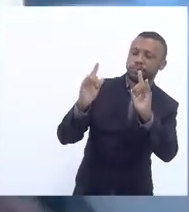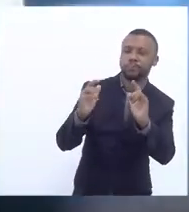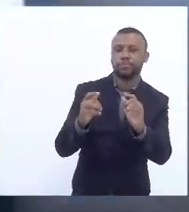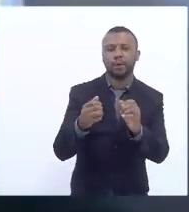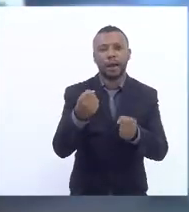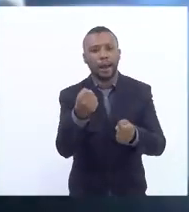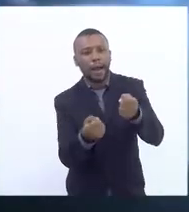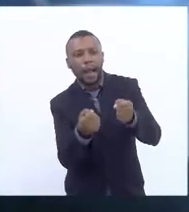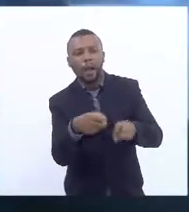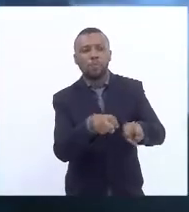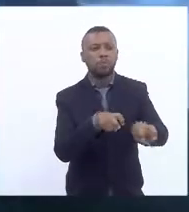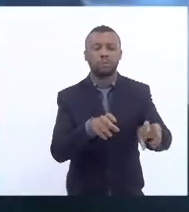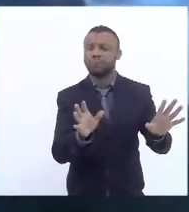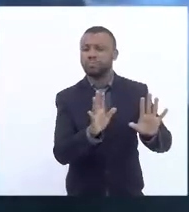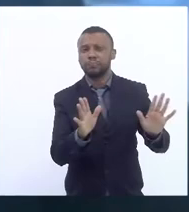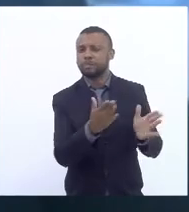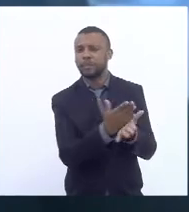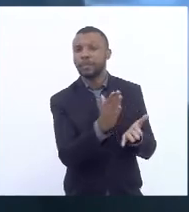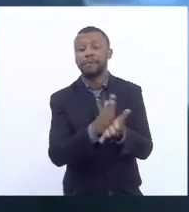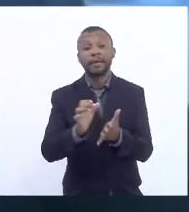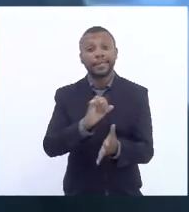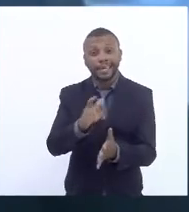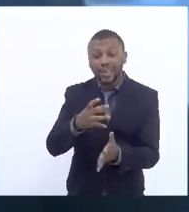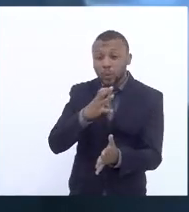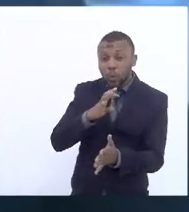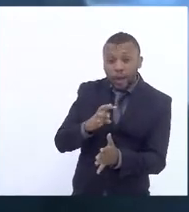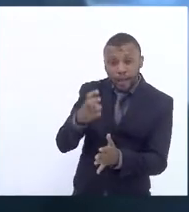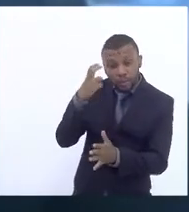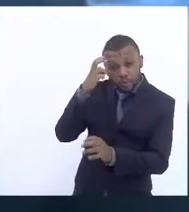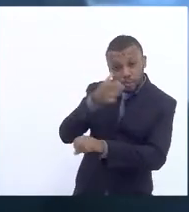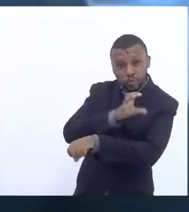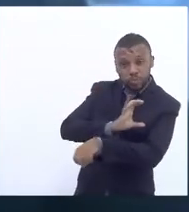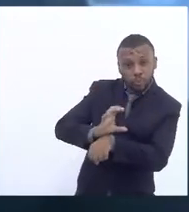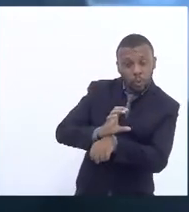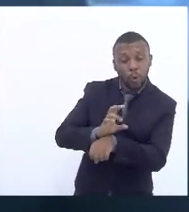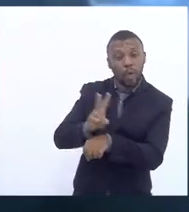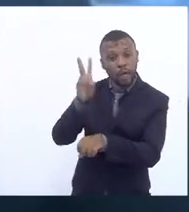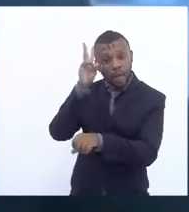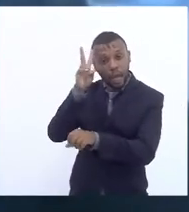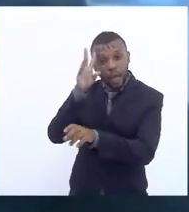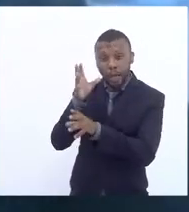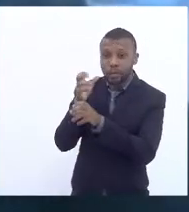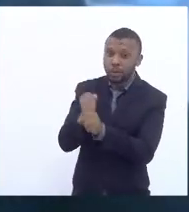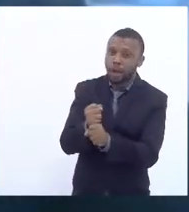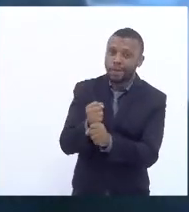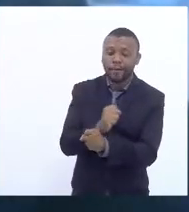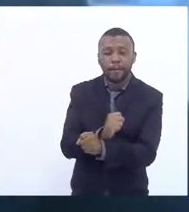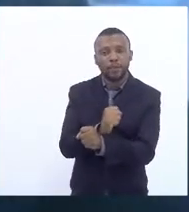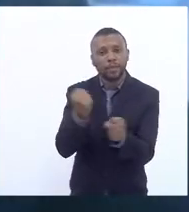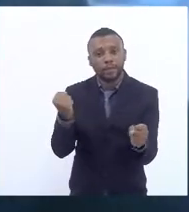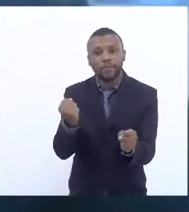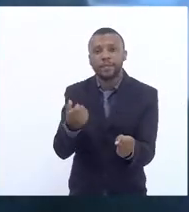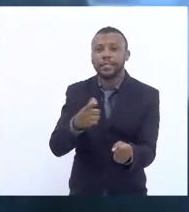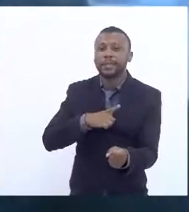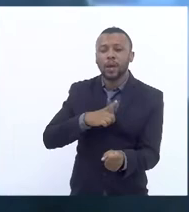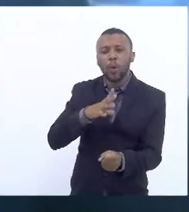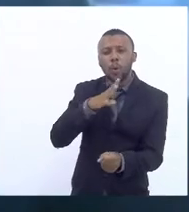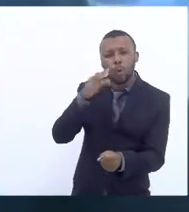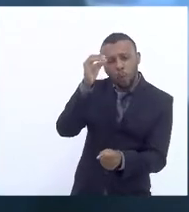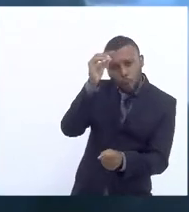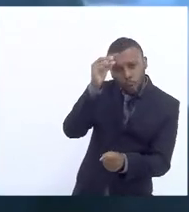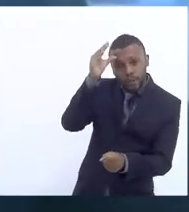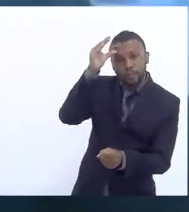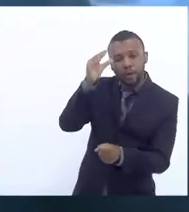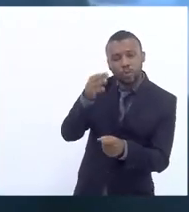sua cultura, a sua história, não é capaz de ter um pensamento crítico. Aprovamos uma lei, e vamos fazer uma audiência